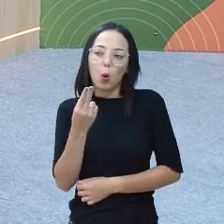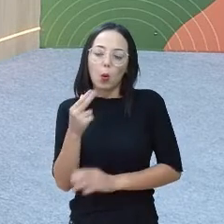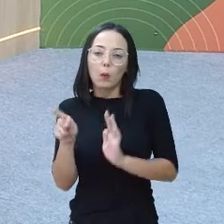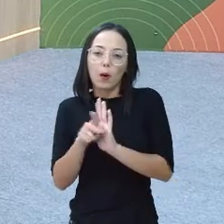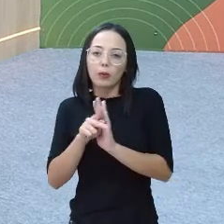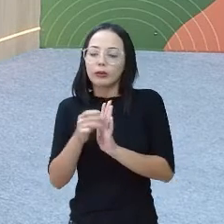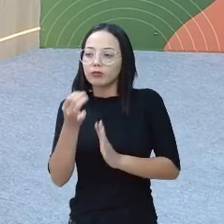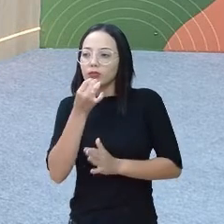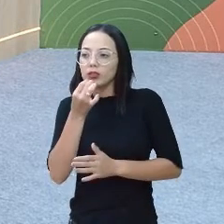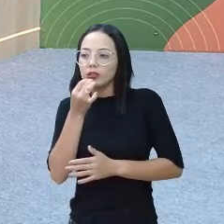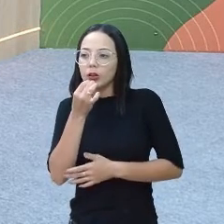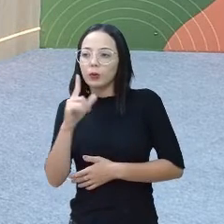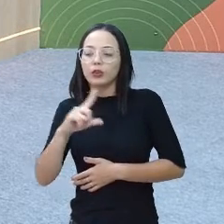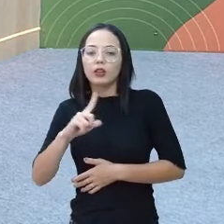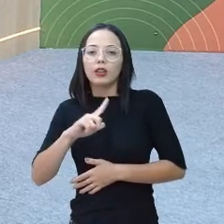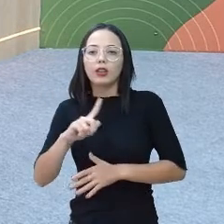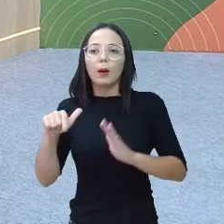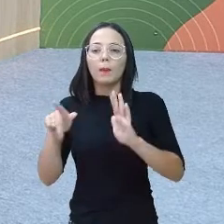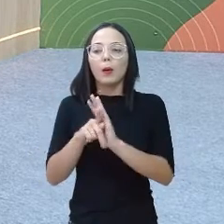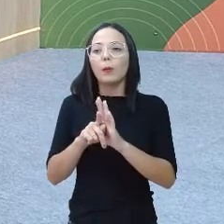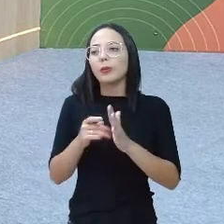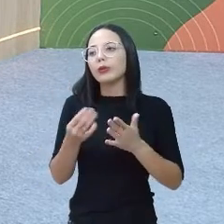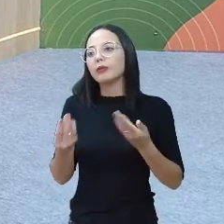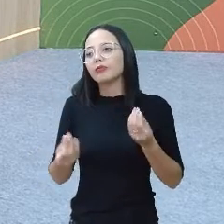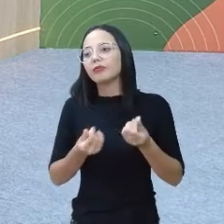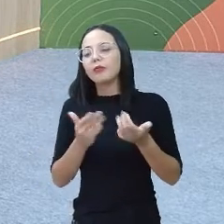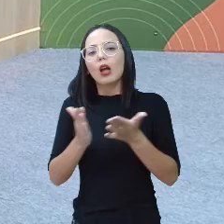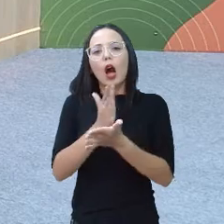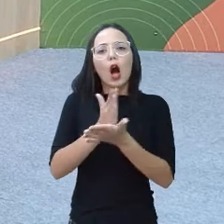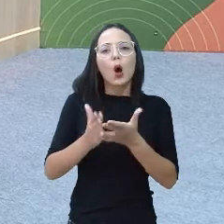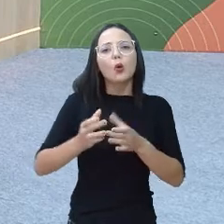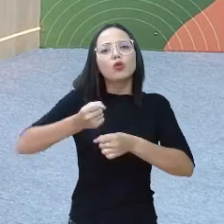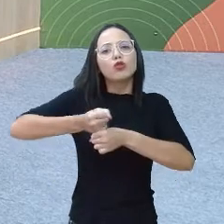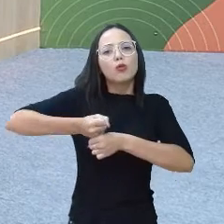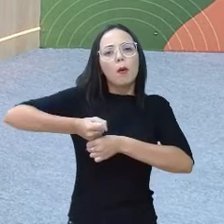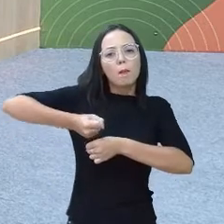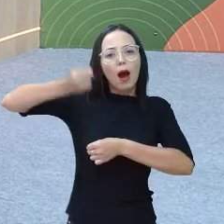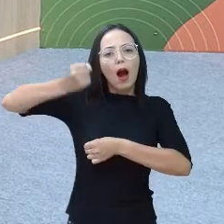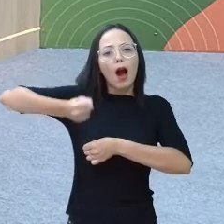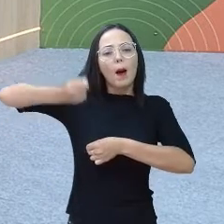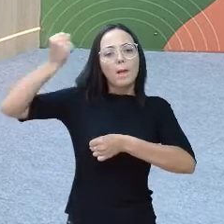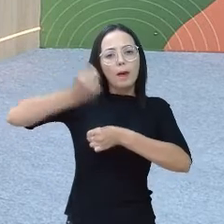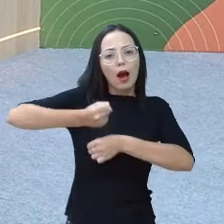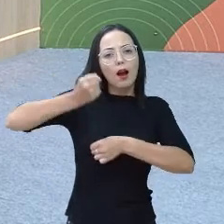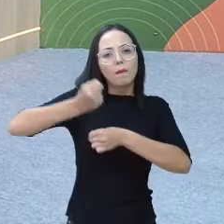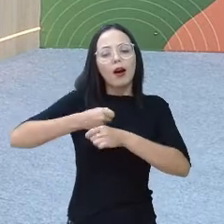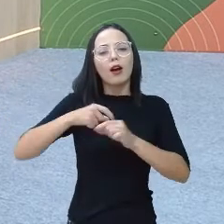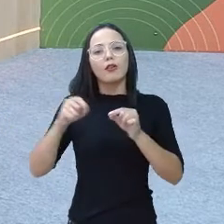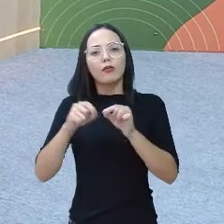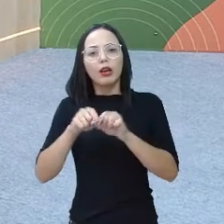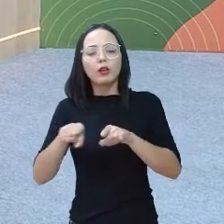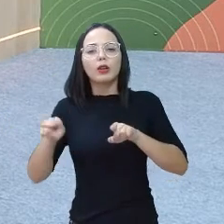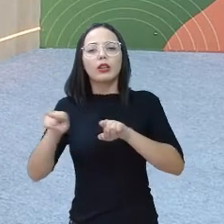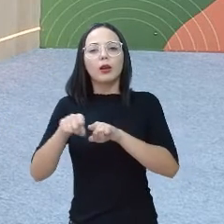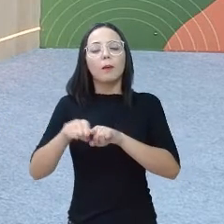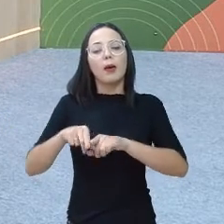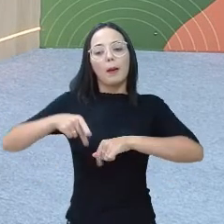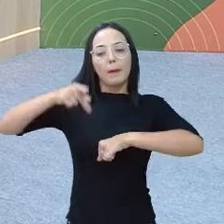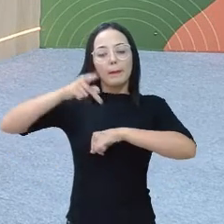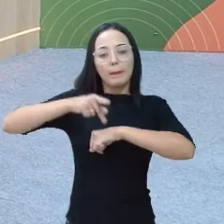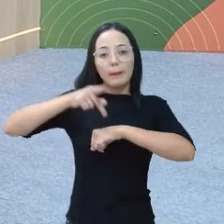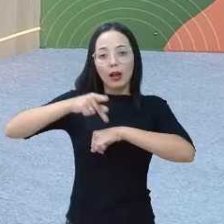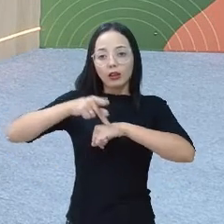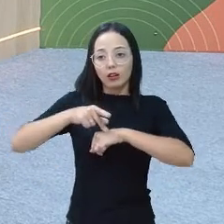quando muito, né, com alguns machados ou martelos, né, feitos com madeira e pedra,